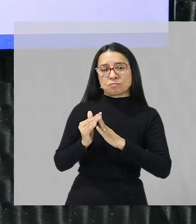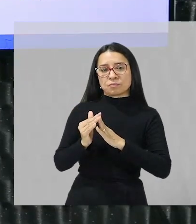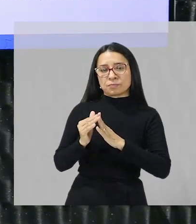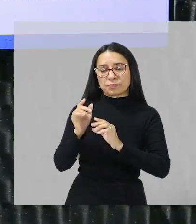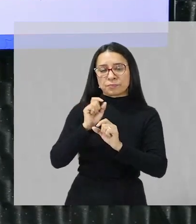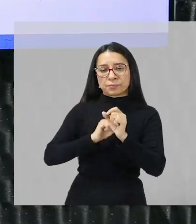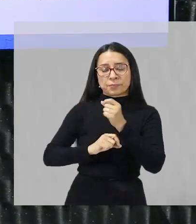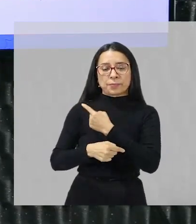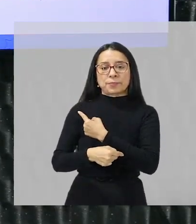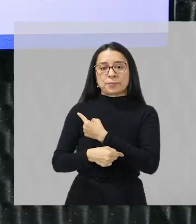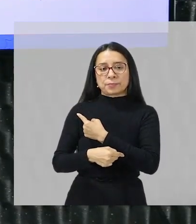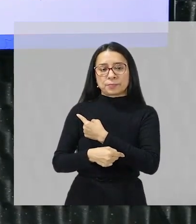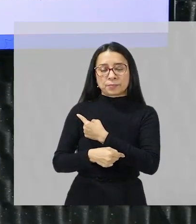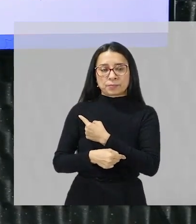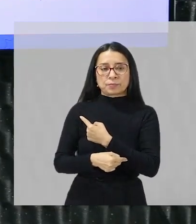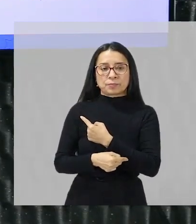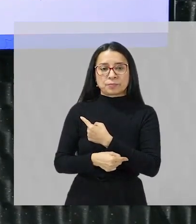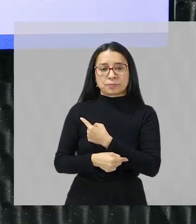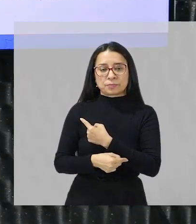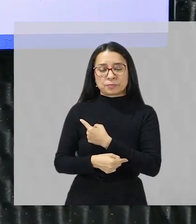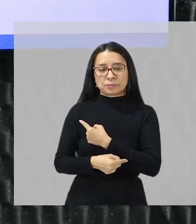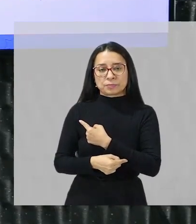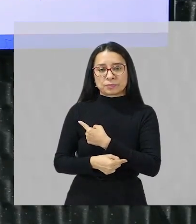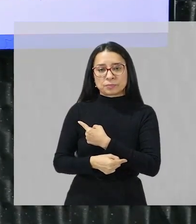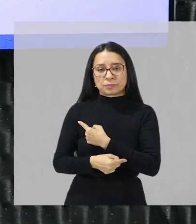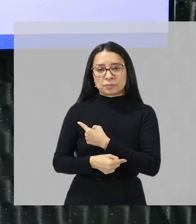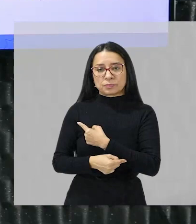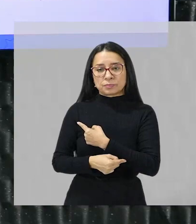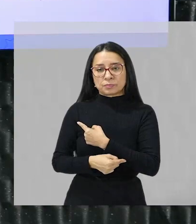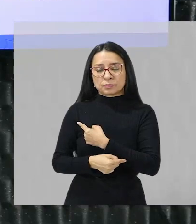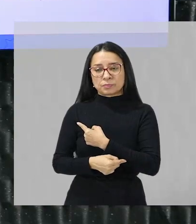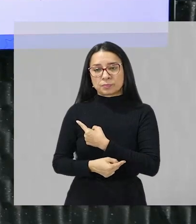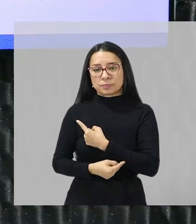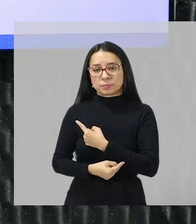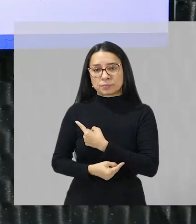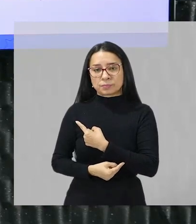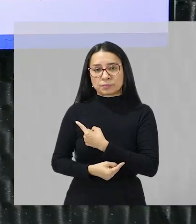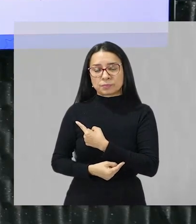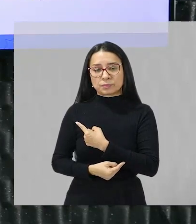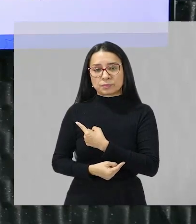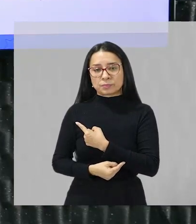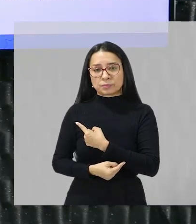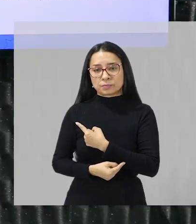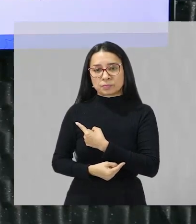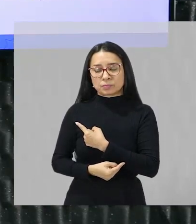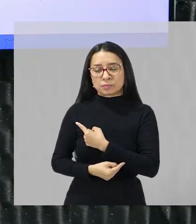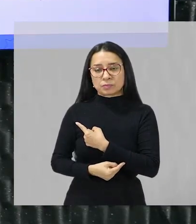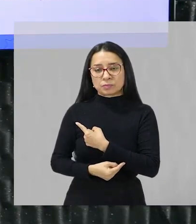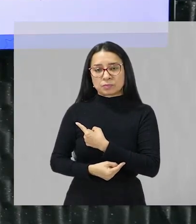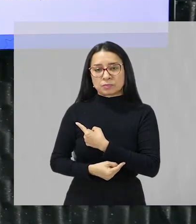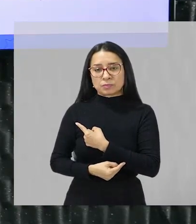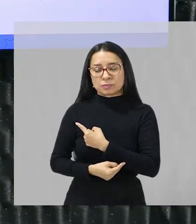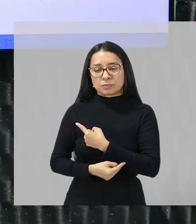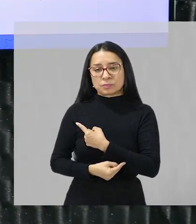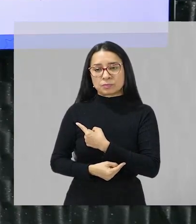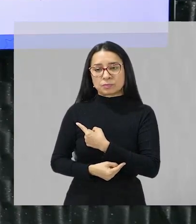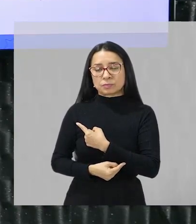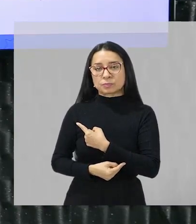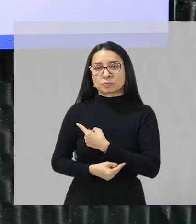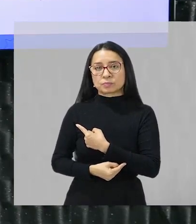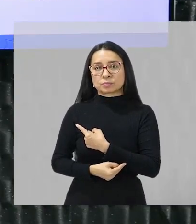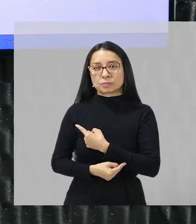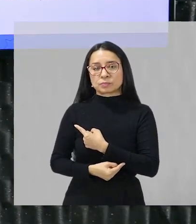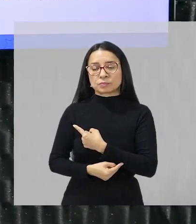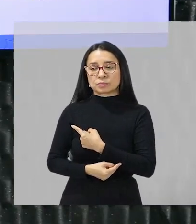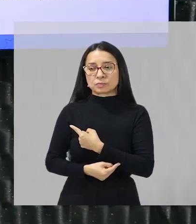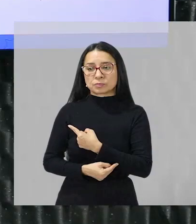de Homossexuais, grifa GPH, Grupos de Pais de Homossexuais, na rua Major Sertório, no centro de